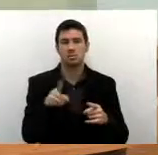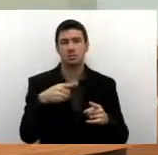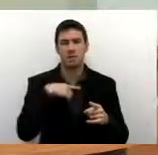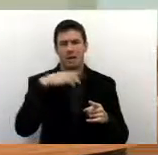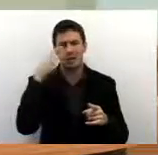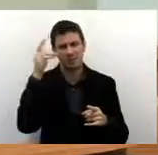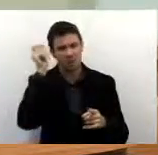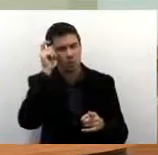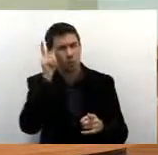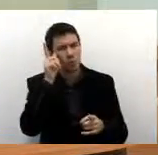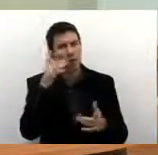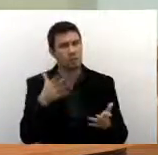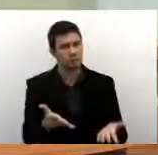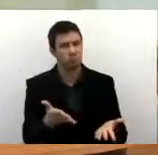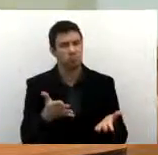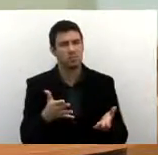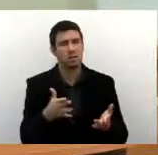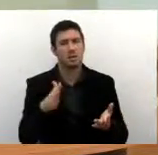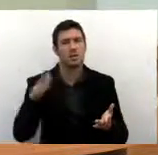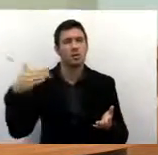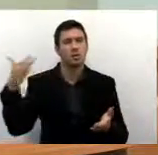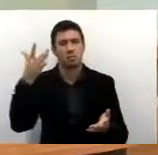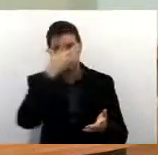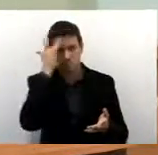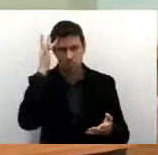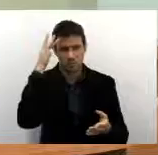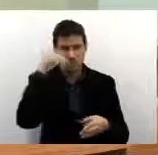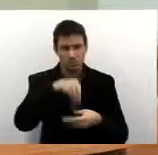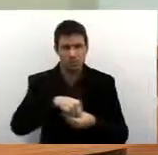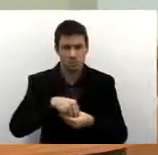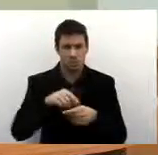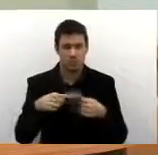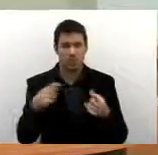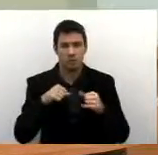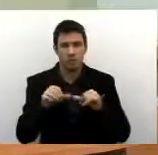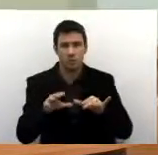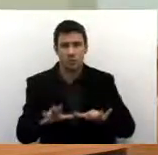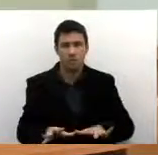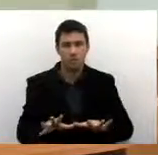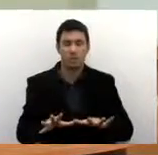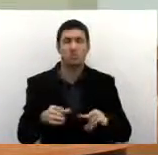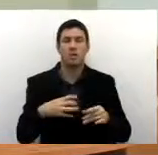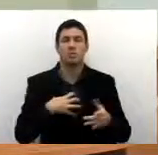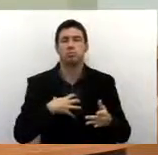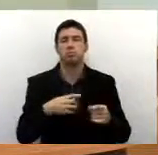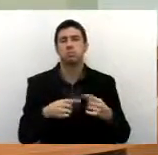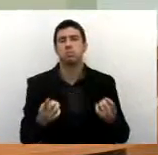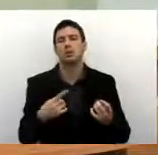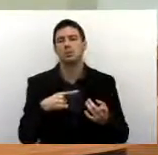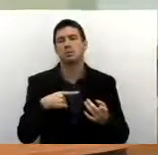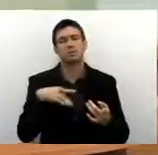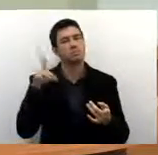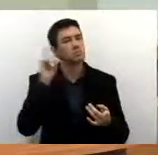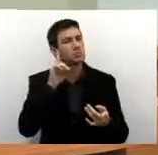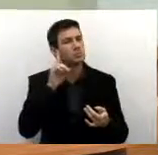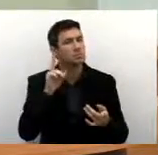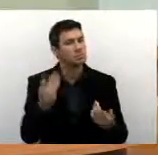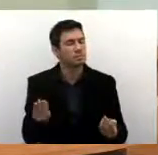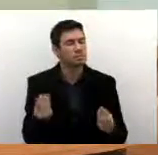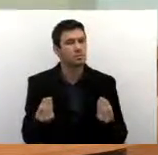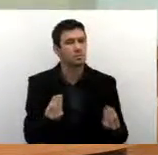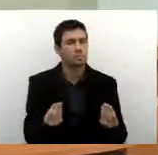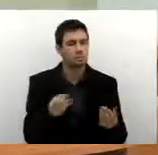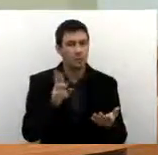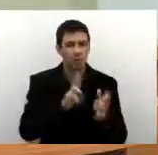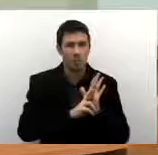cultural. A pessoa, quando está em cima, fala, não, eu vou fazer dessa forma, porque eu entendo que seja melhor. Não, tem que escutar os representantes